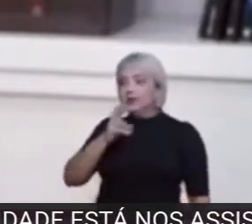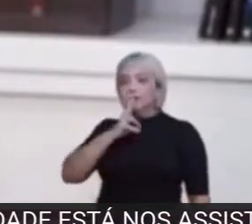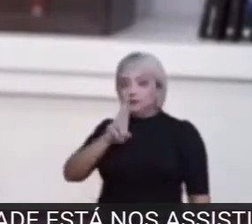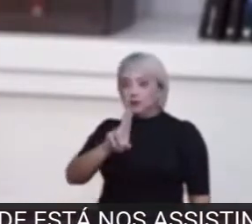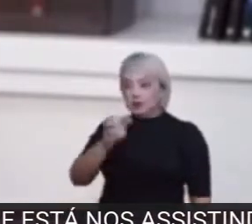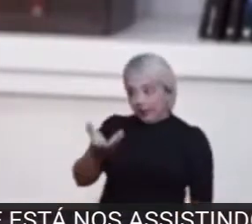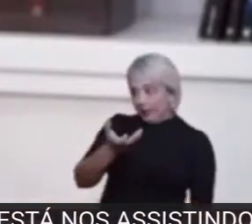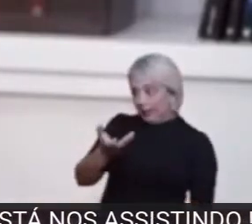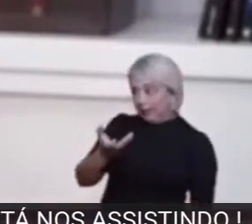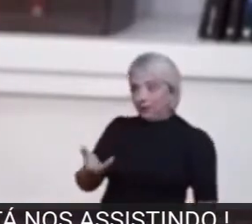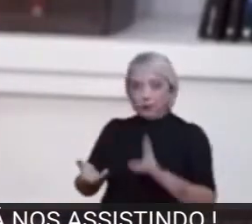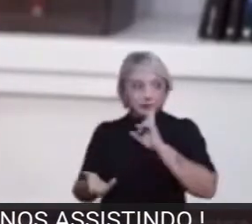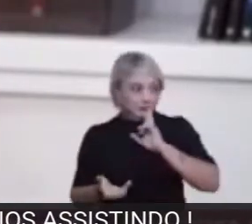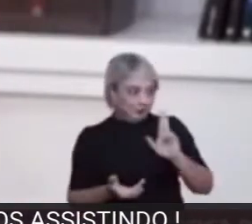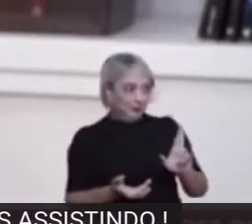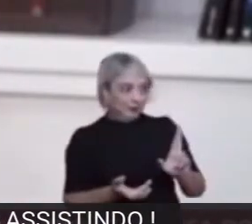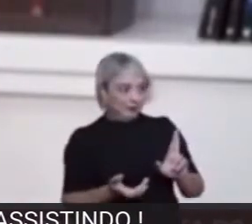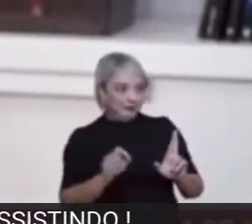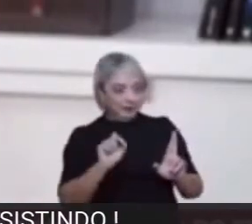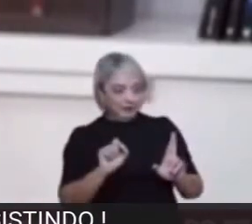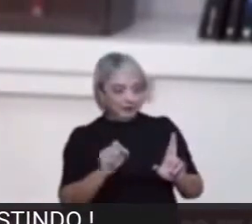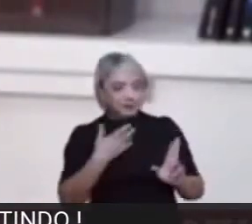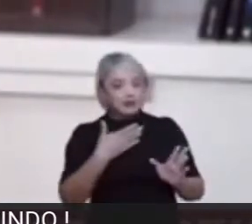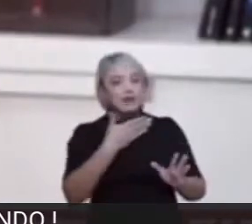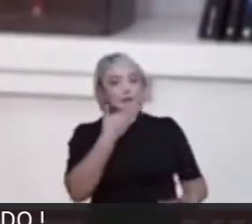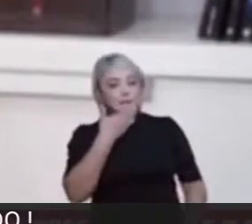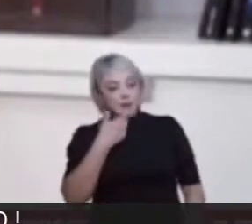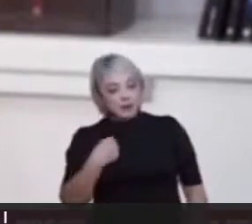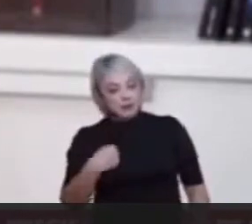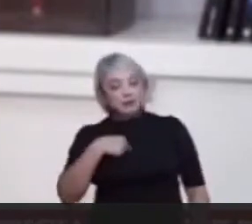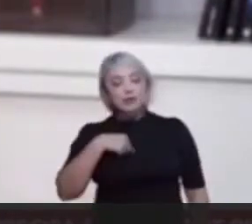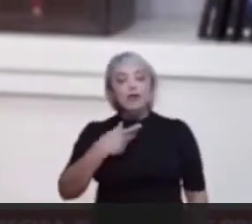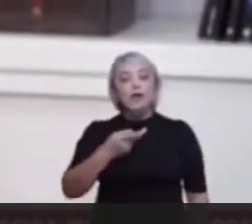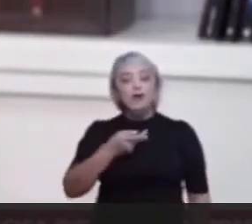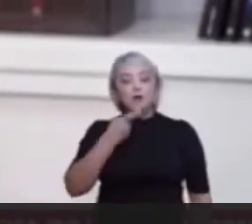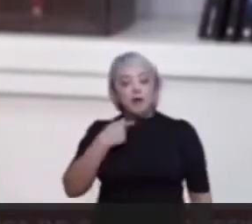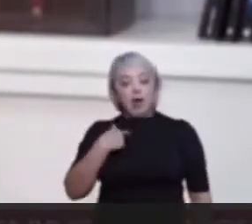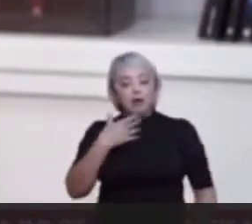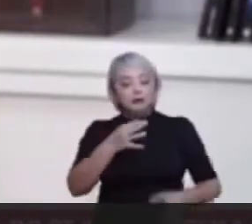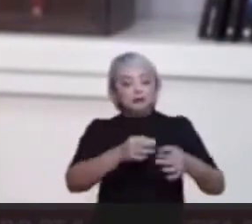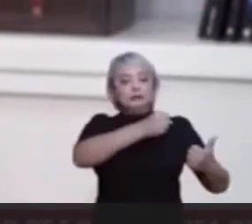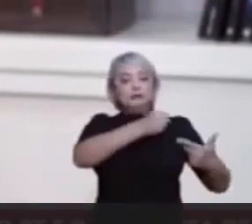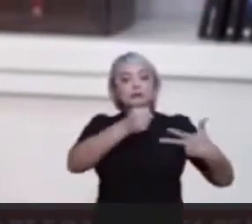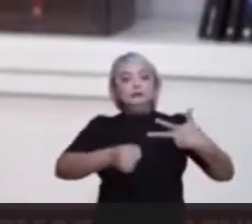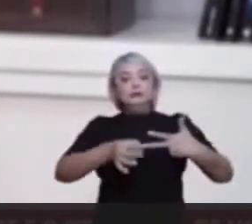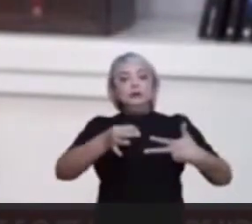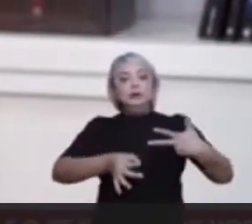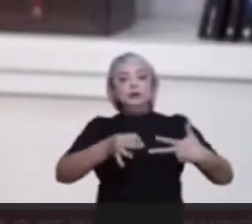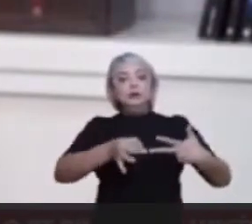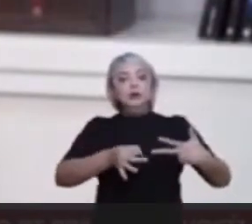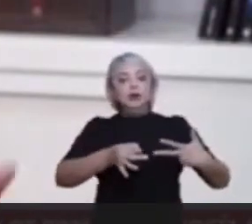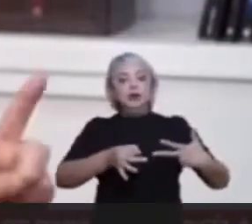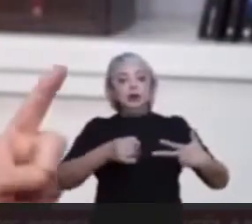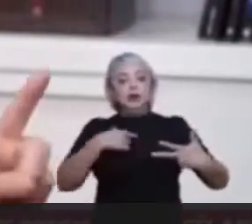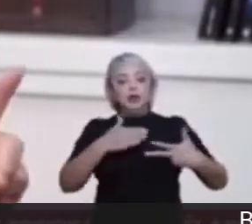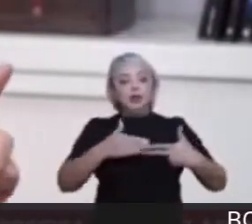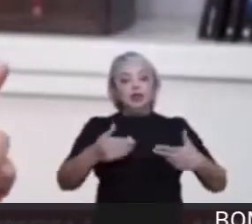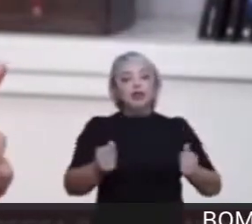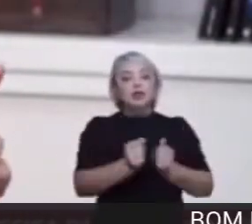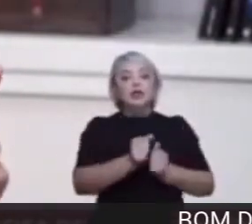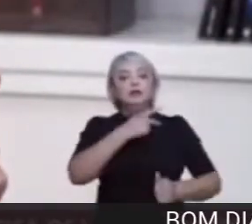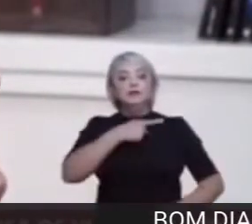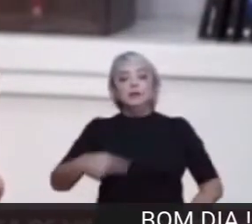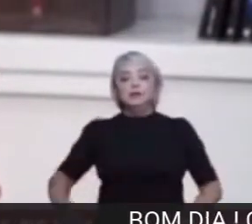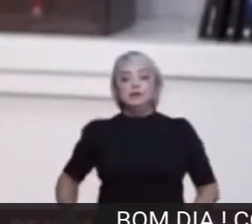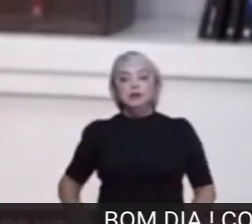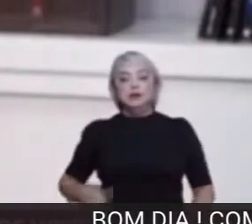responda, não. Você está pedindo que eu faça um poder judiciário serviçal ao presidente da República. Boa. Eu não quero.